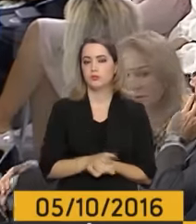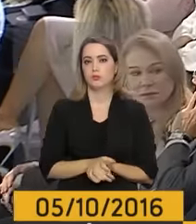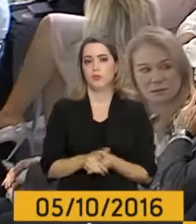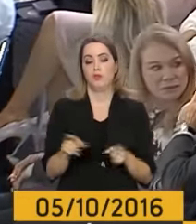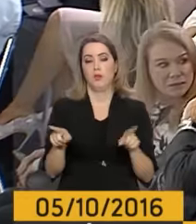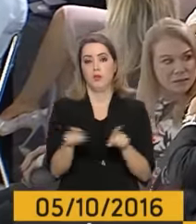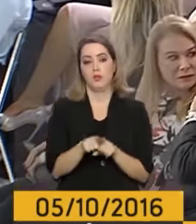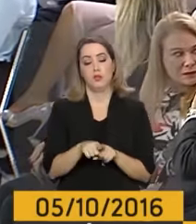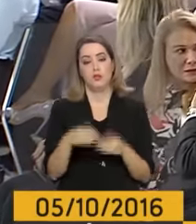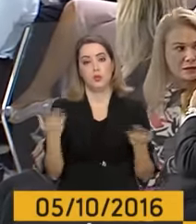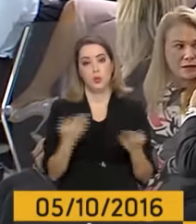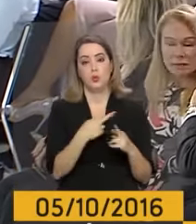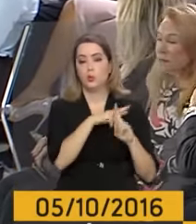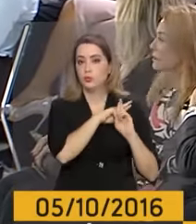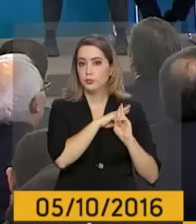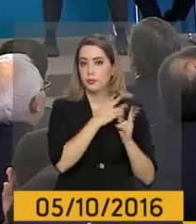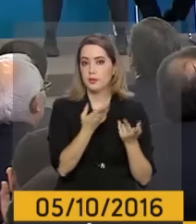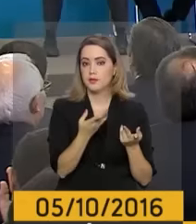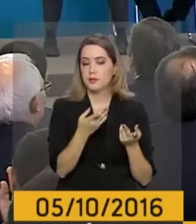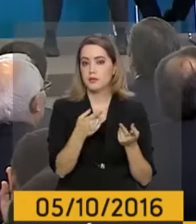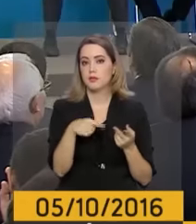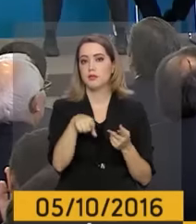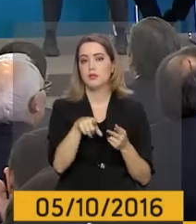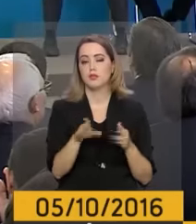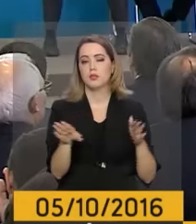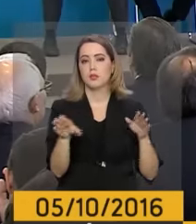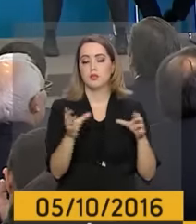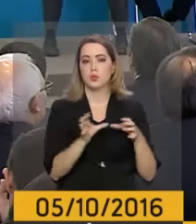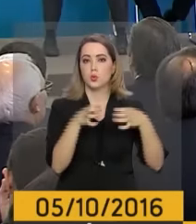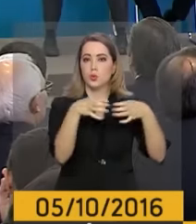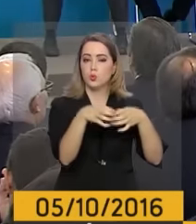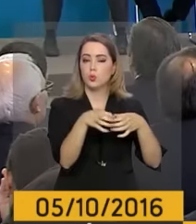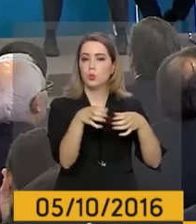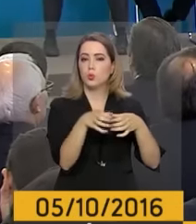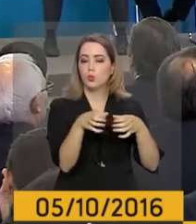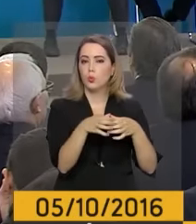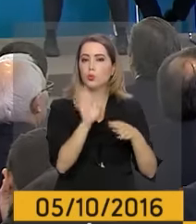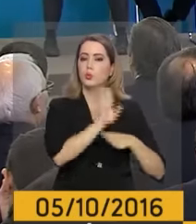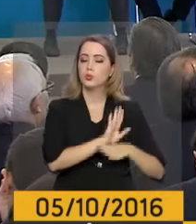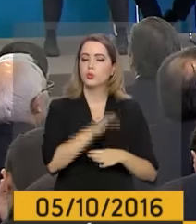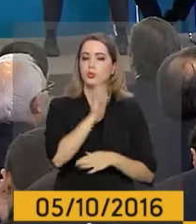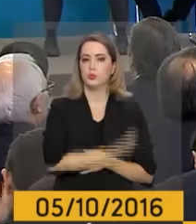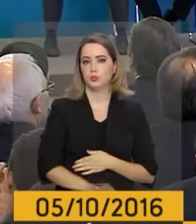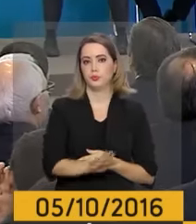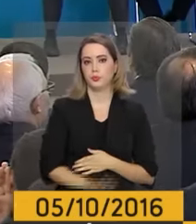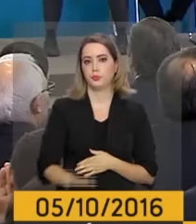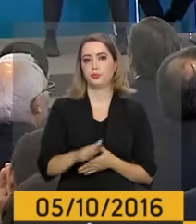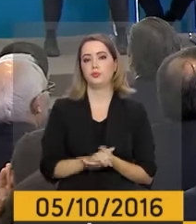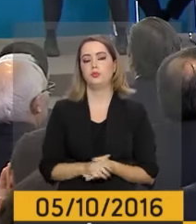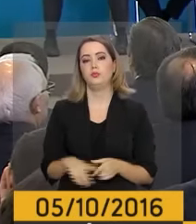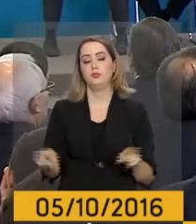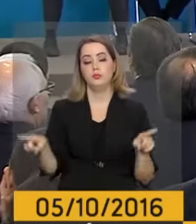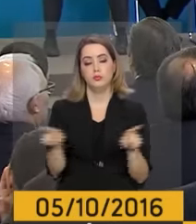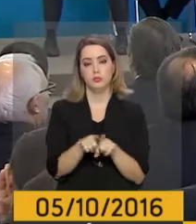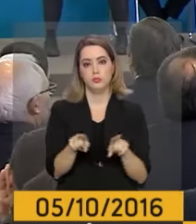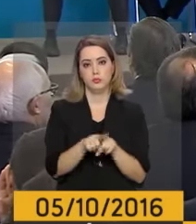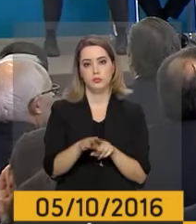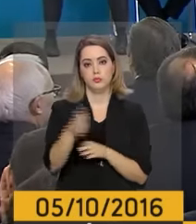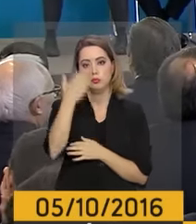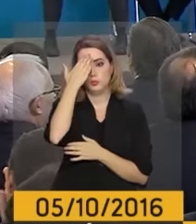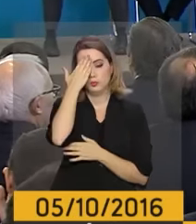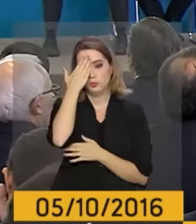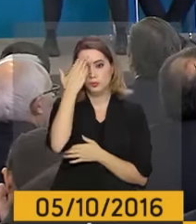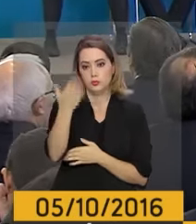aqui representa a Fundação Maria Cecília Souto Vidigal. Também agradecer ao Nelson Arns